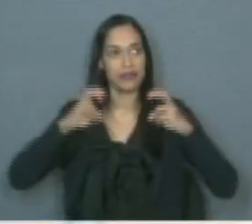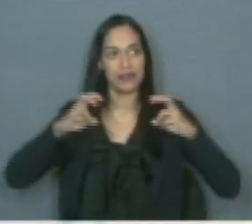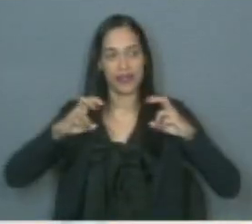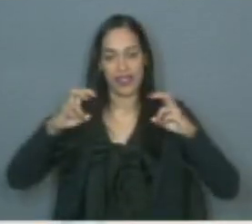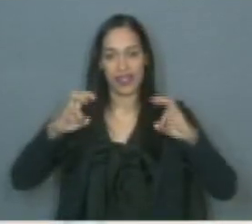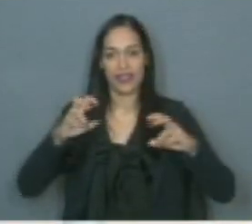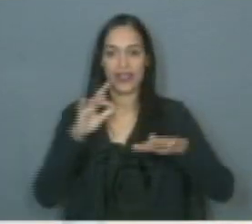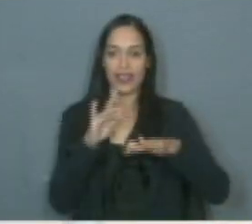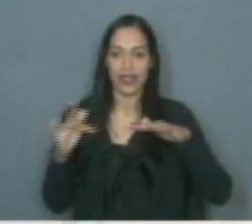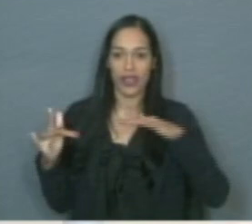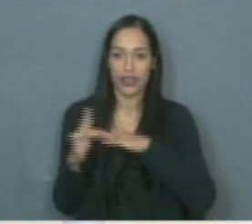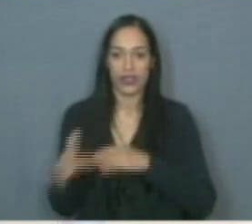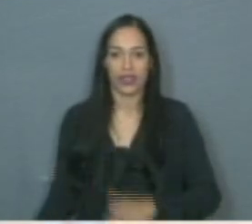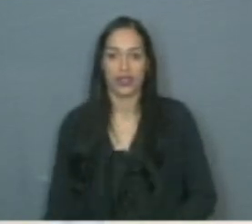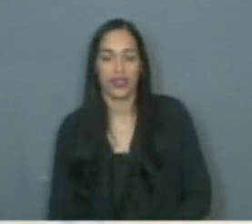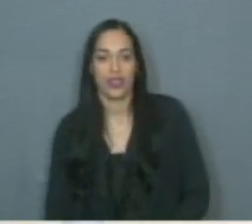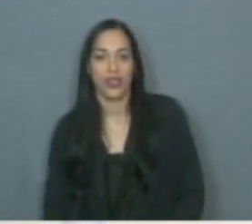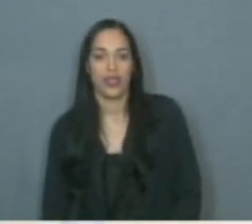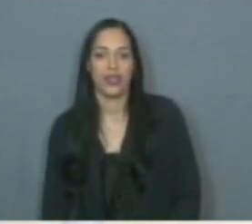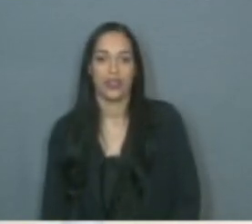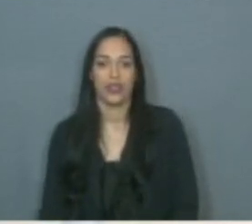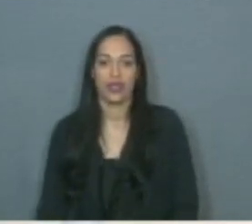galerias e nas redes sociais.